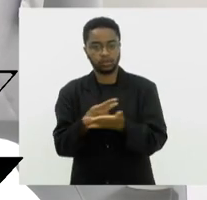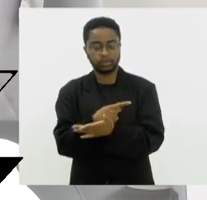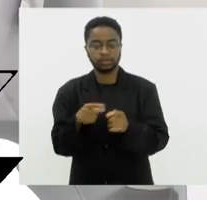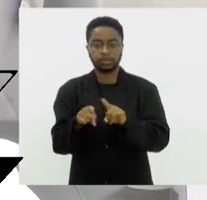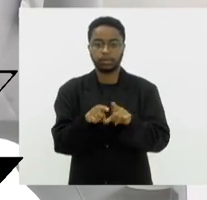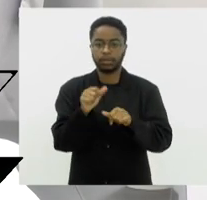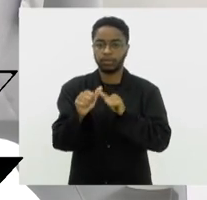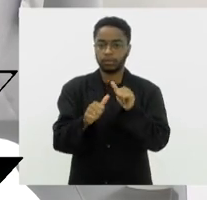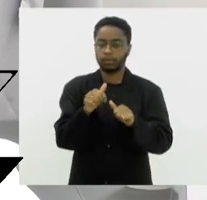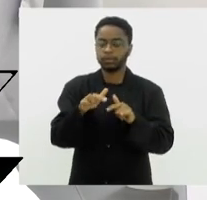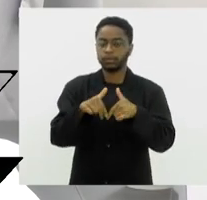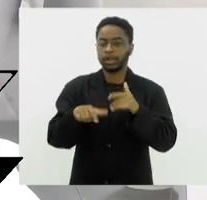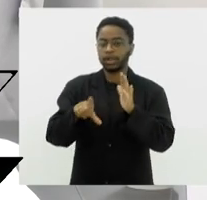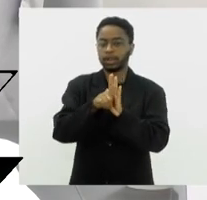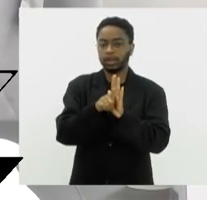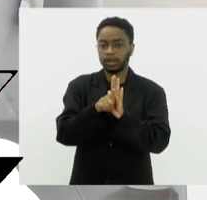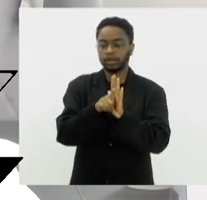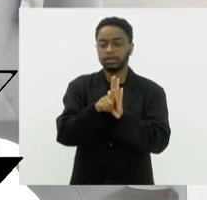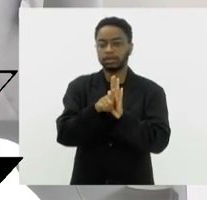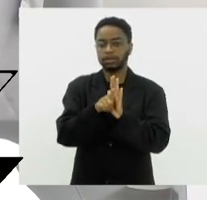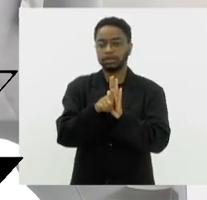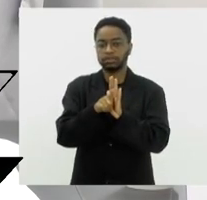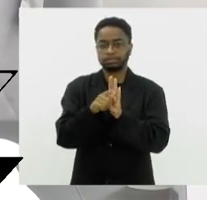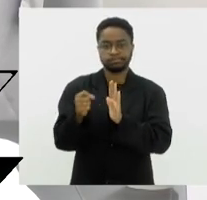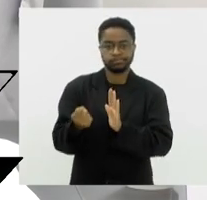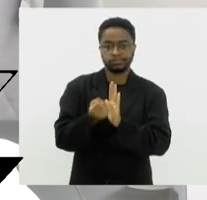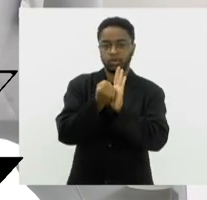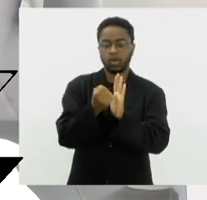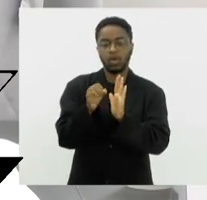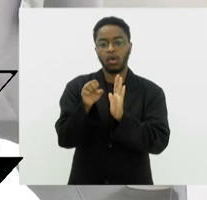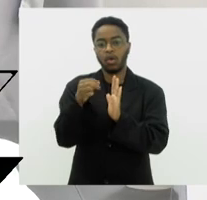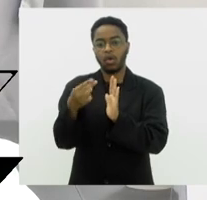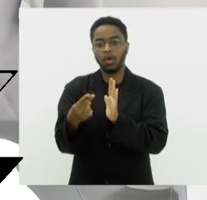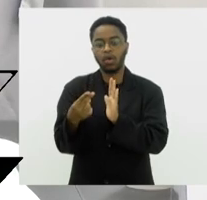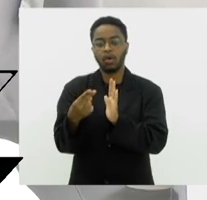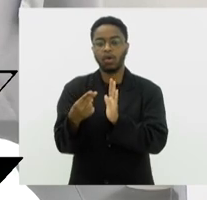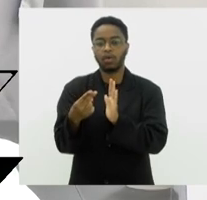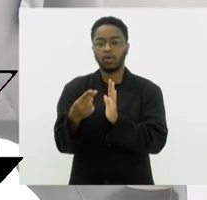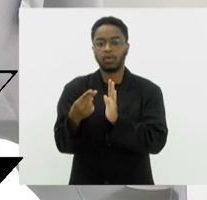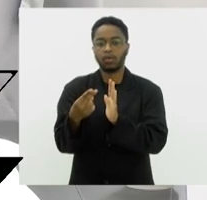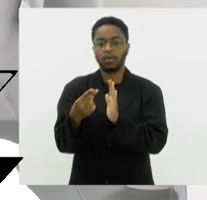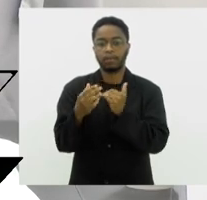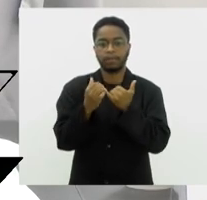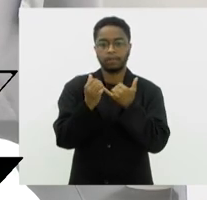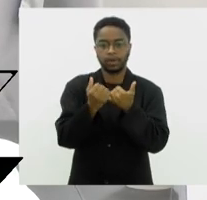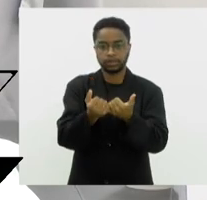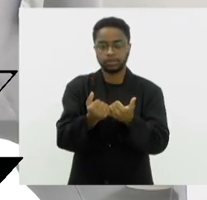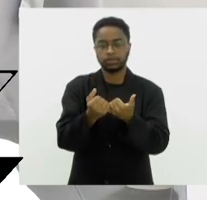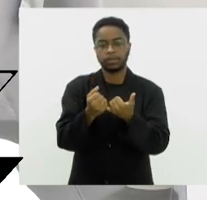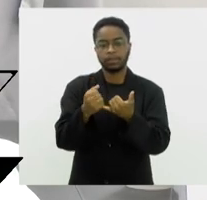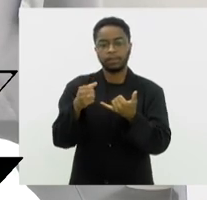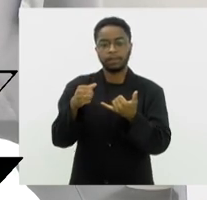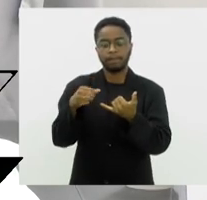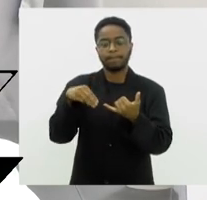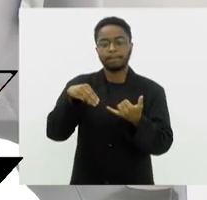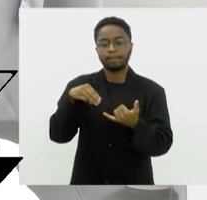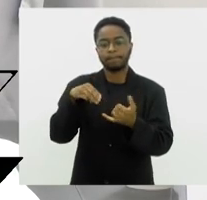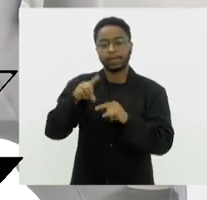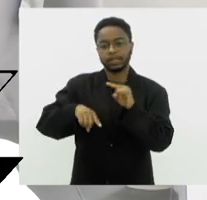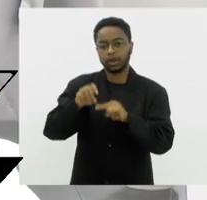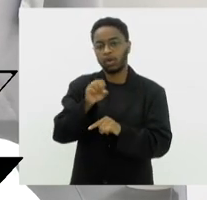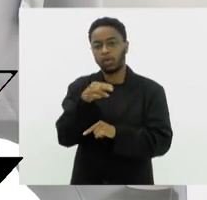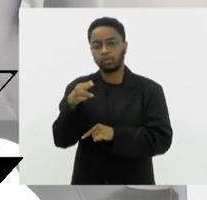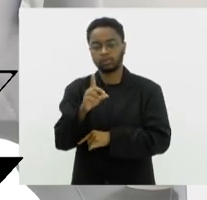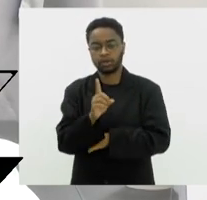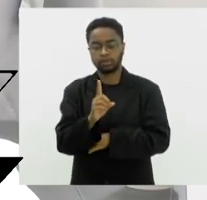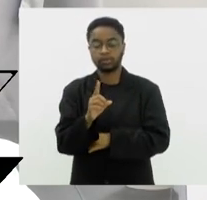em decorrência de leis de reconhecimento de tombamento ou de patrimônio material de imóveis, elas possam ser